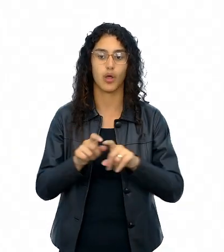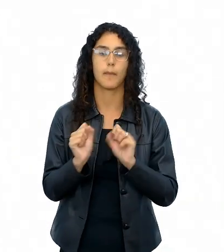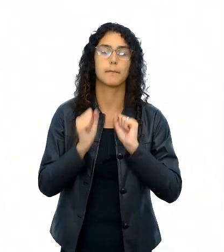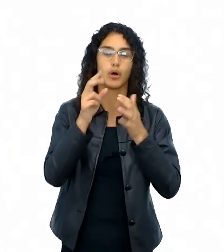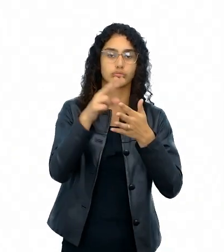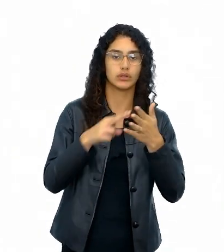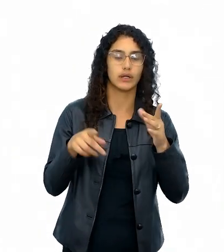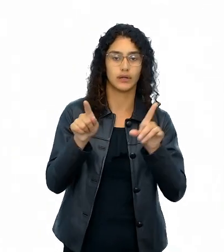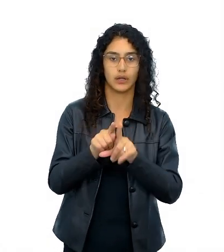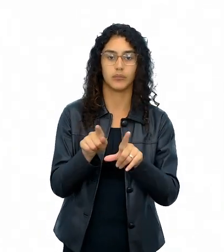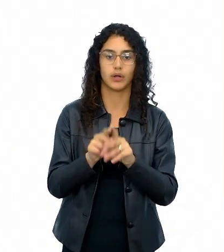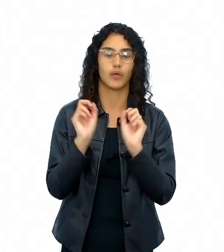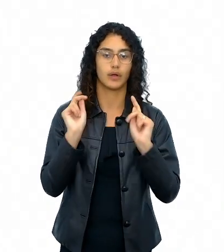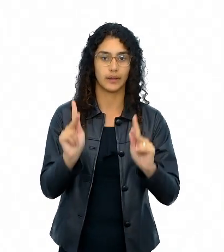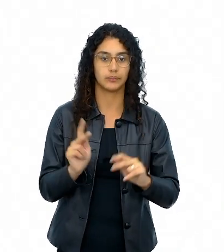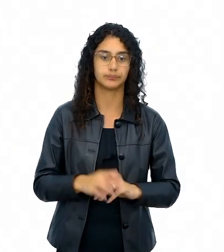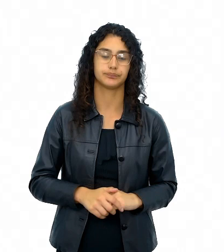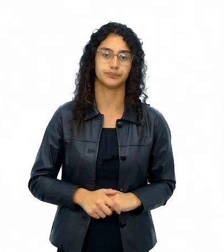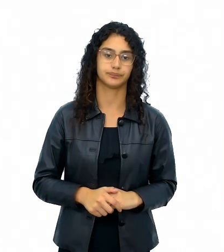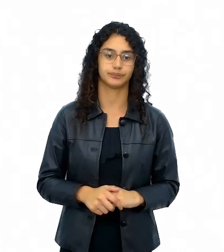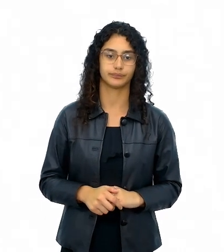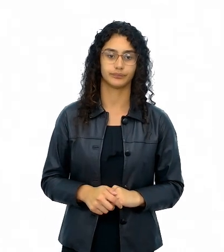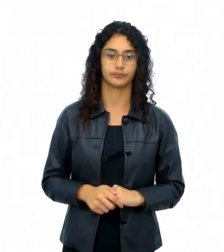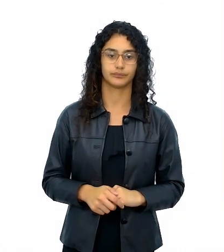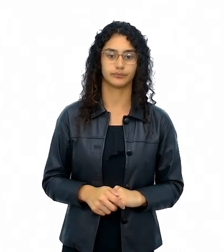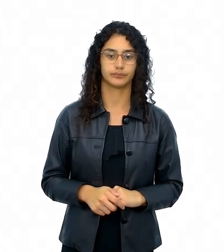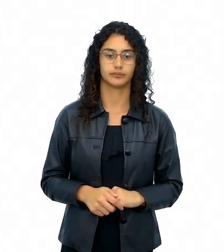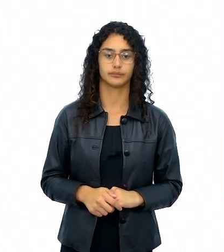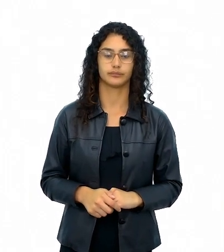ler mais sobre, tá bom?